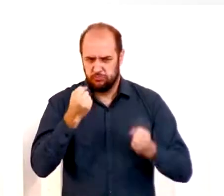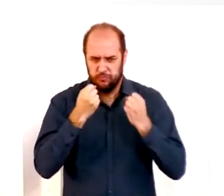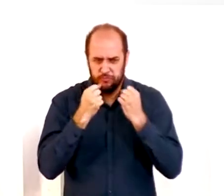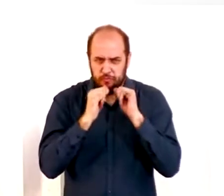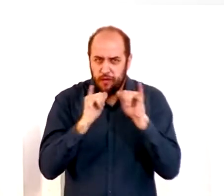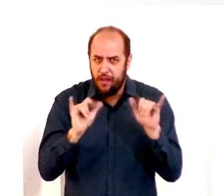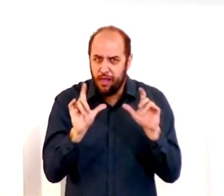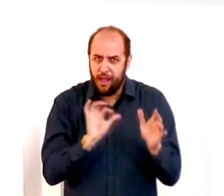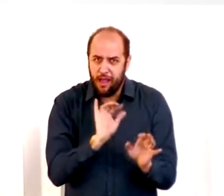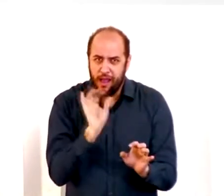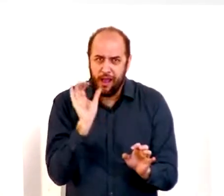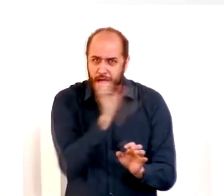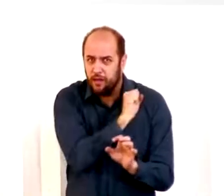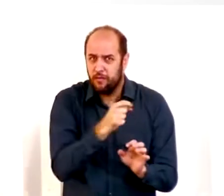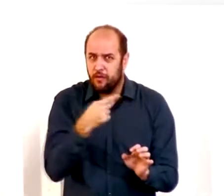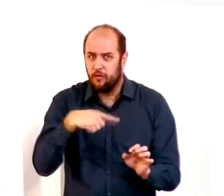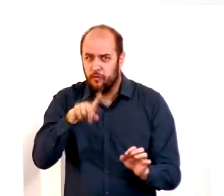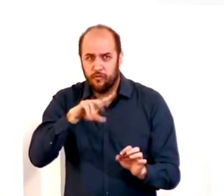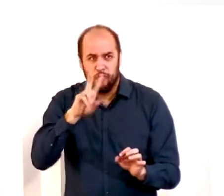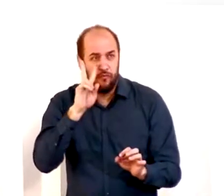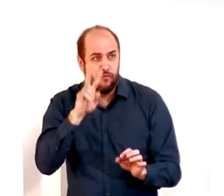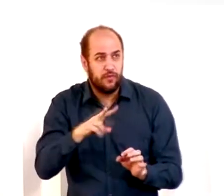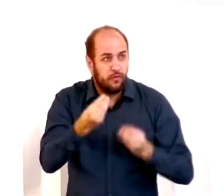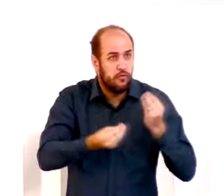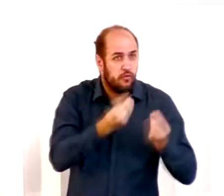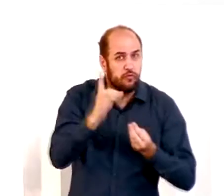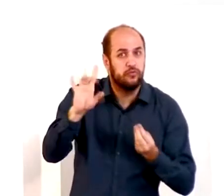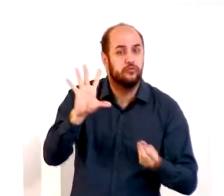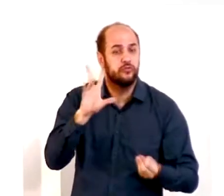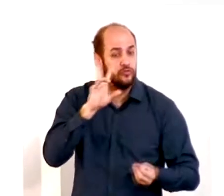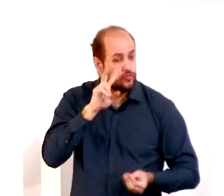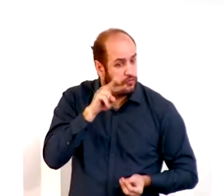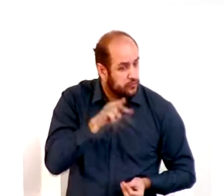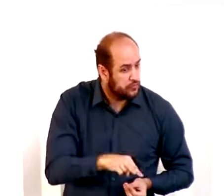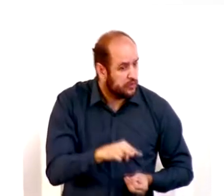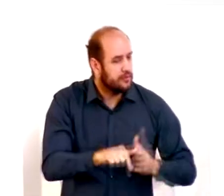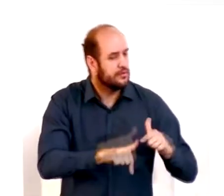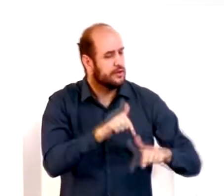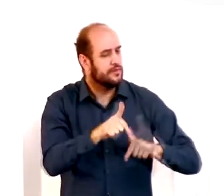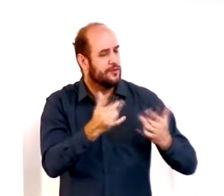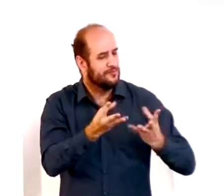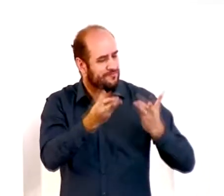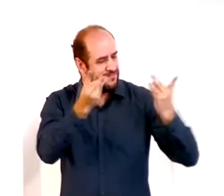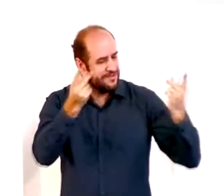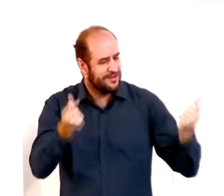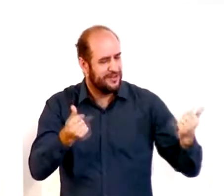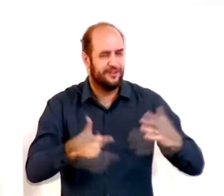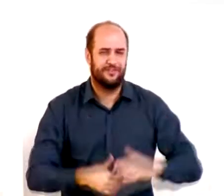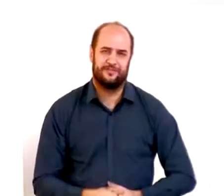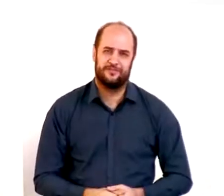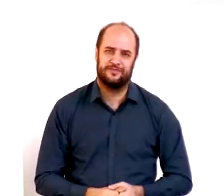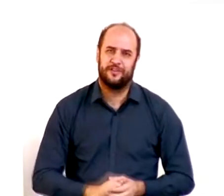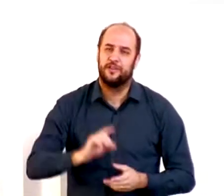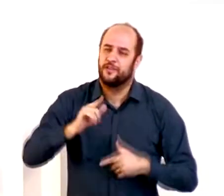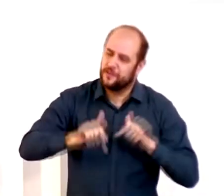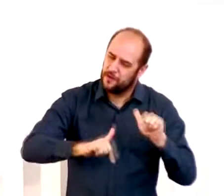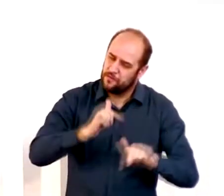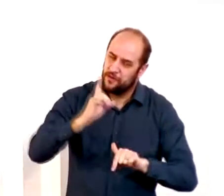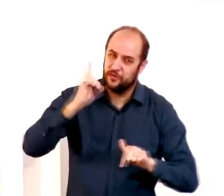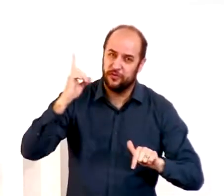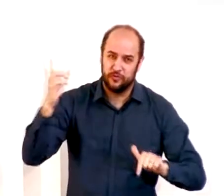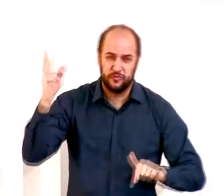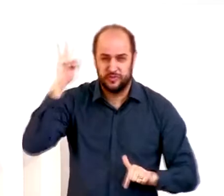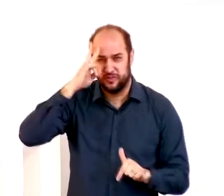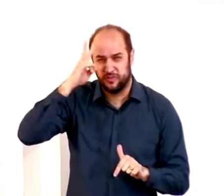já percebe o quanto Deus considera a sua obra excelente. A obra de Deus ao longo